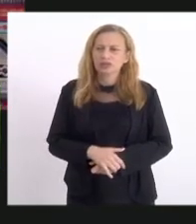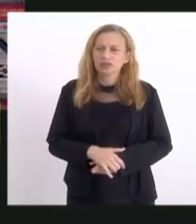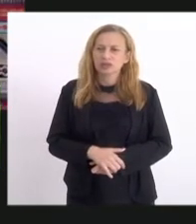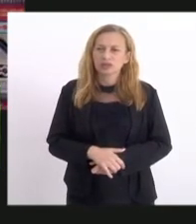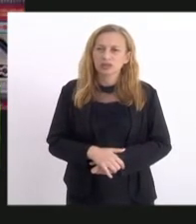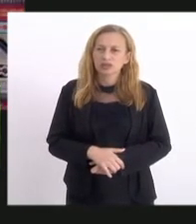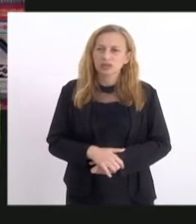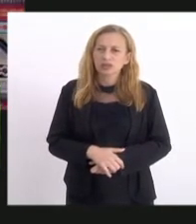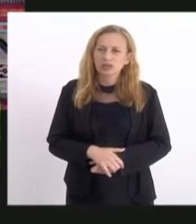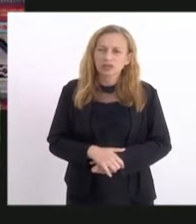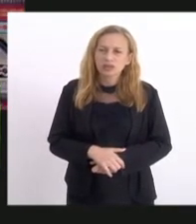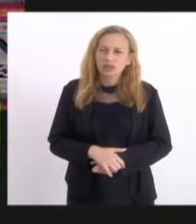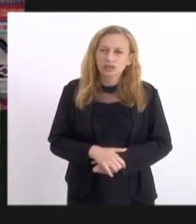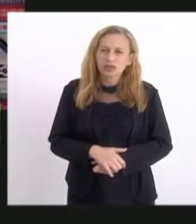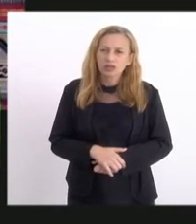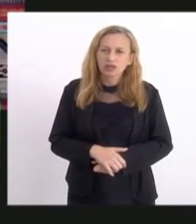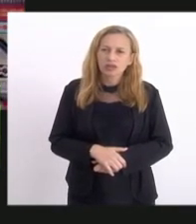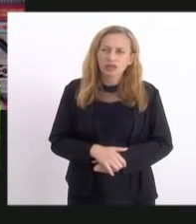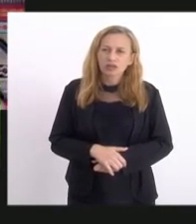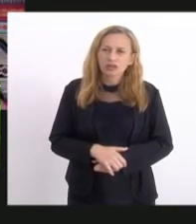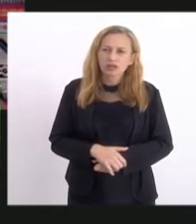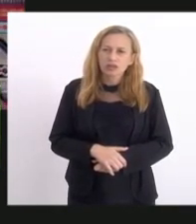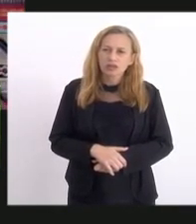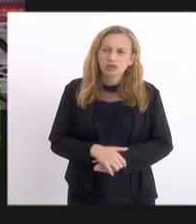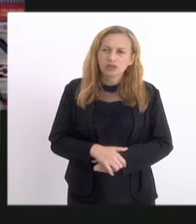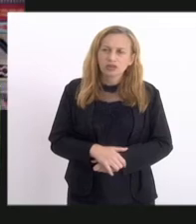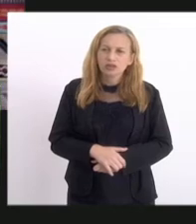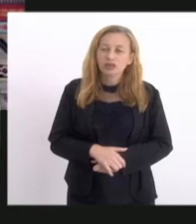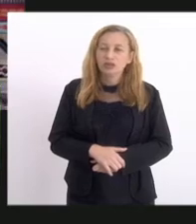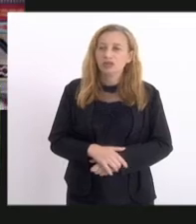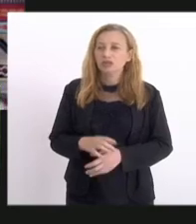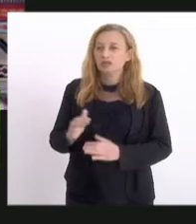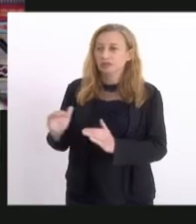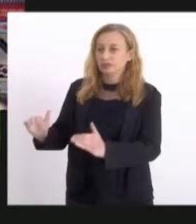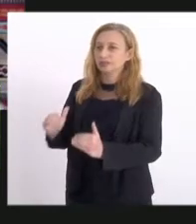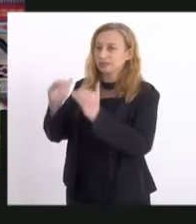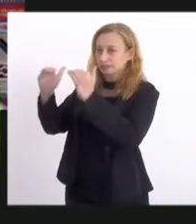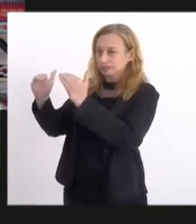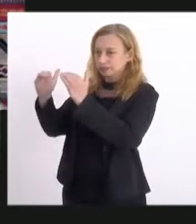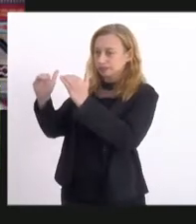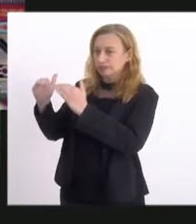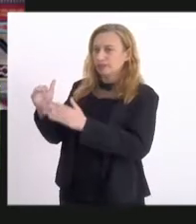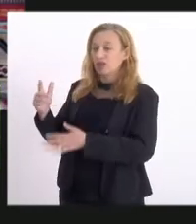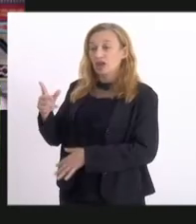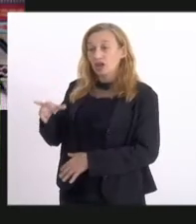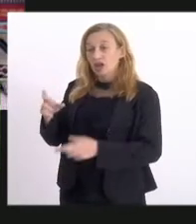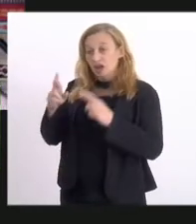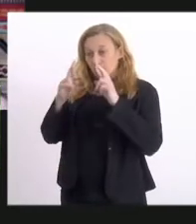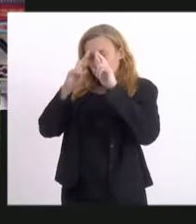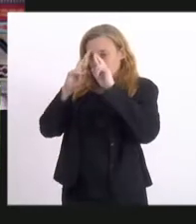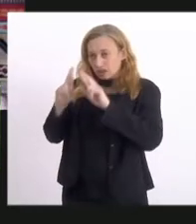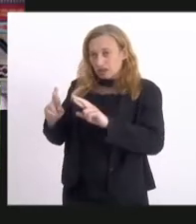não é simples divergir de Vossa Excelência. Vossa Excelência é uma das pessoas que eu mais respeito, inclusive...